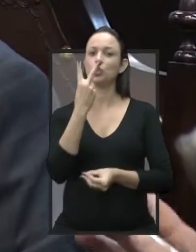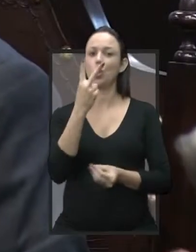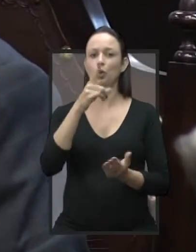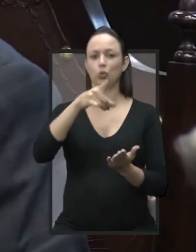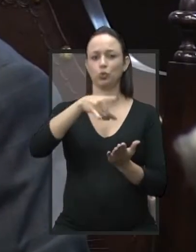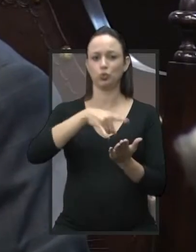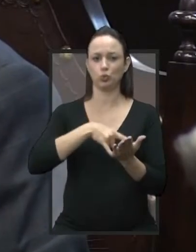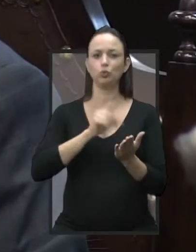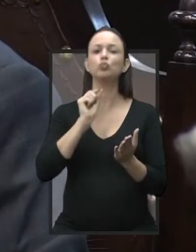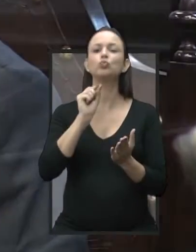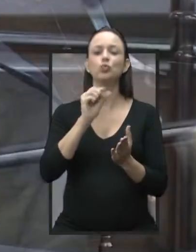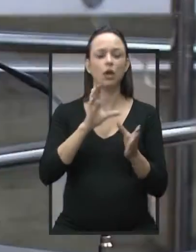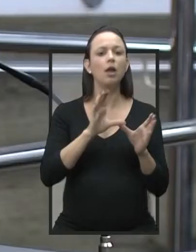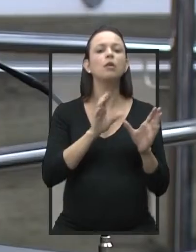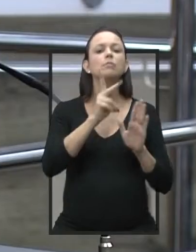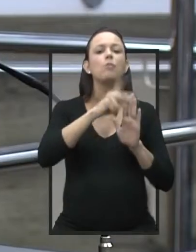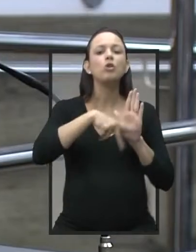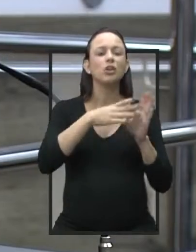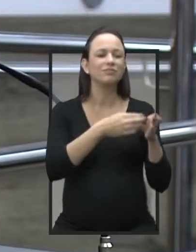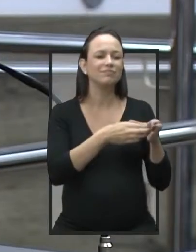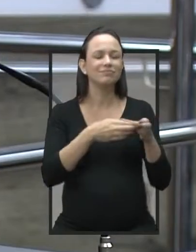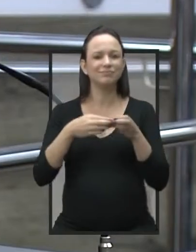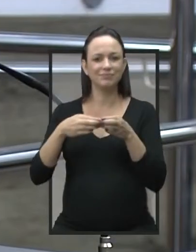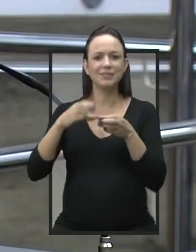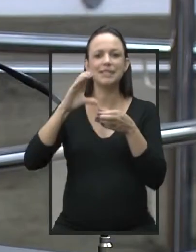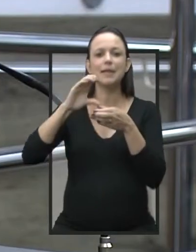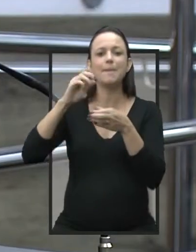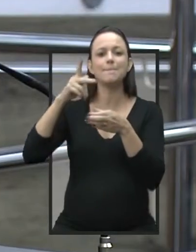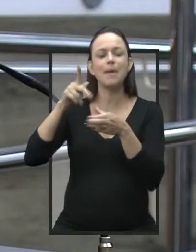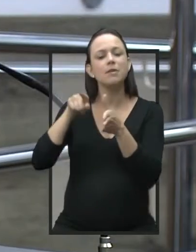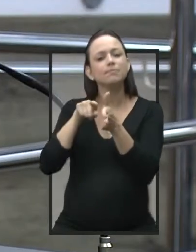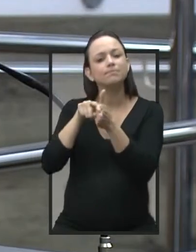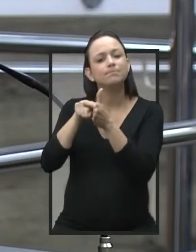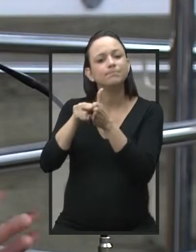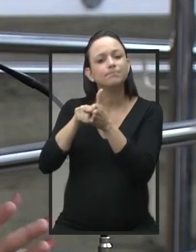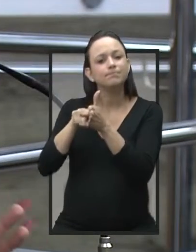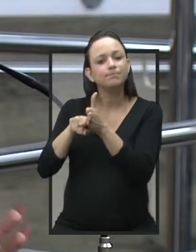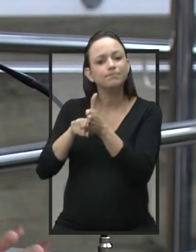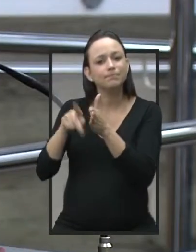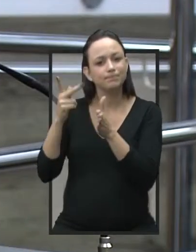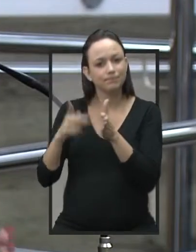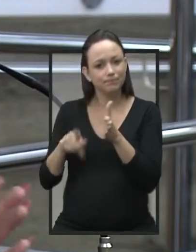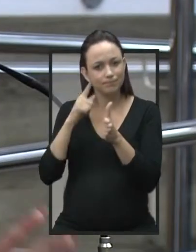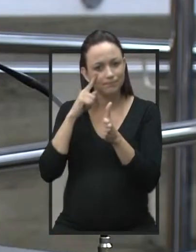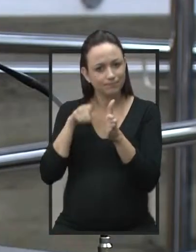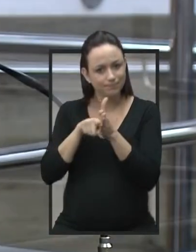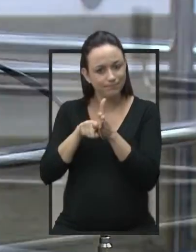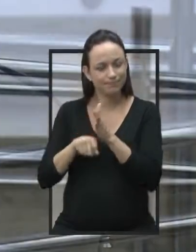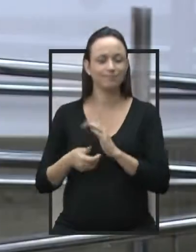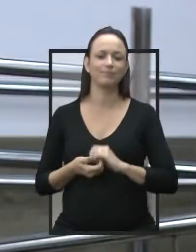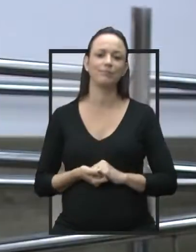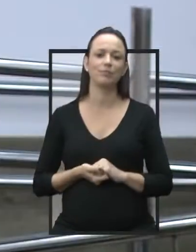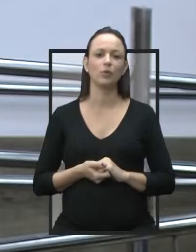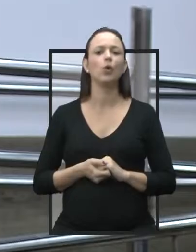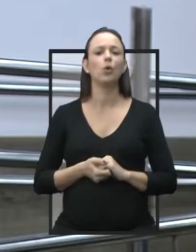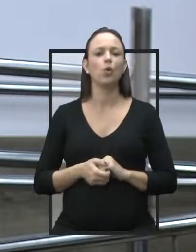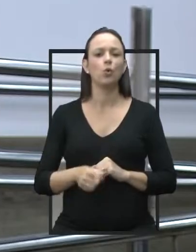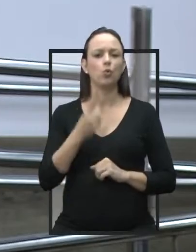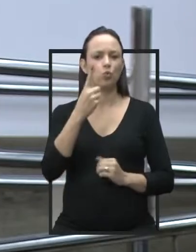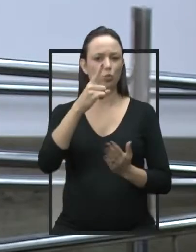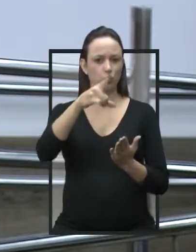como objeto de deliberação que foram encaminhados às comissões permanentes para análise um